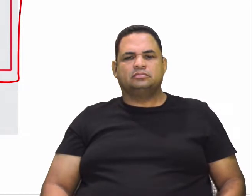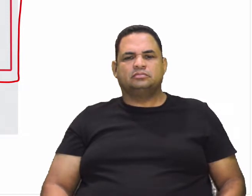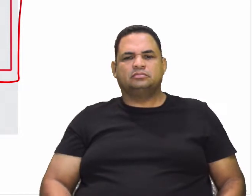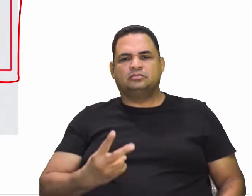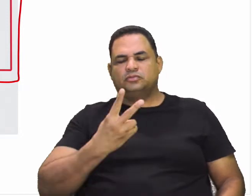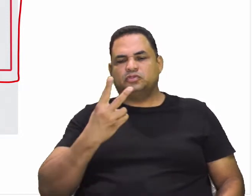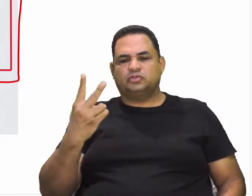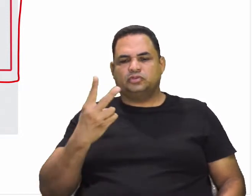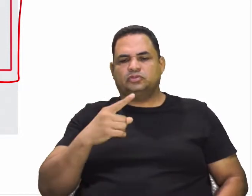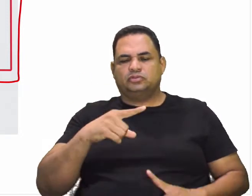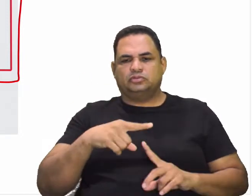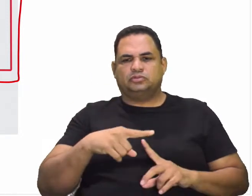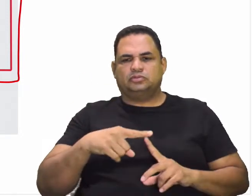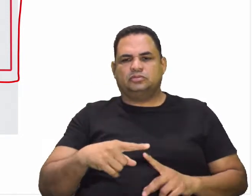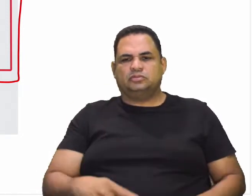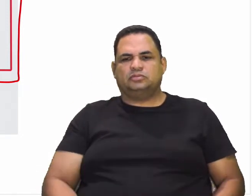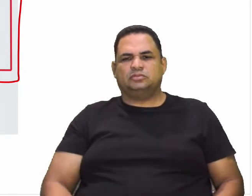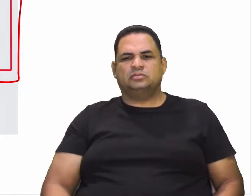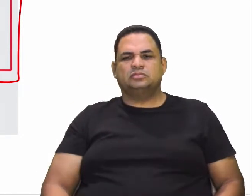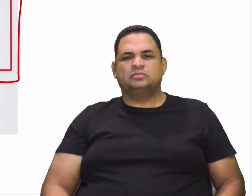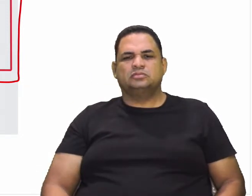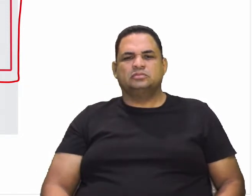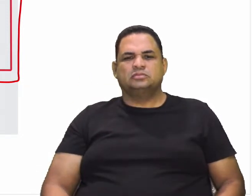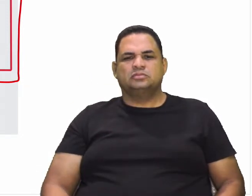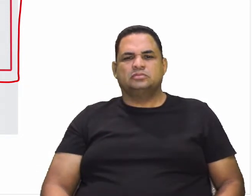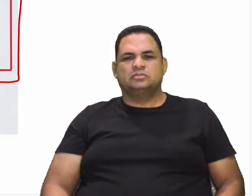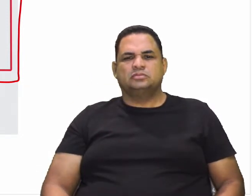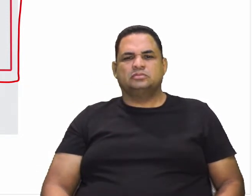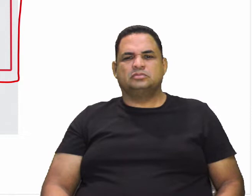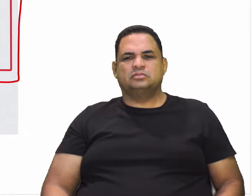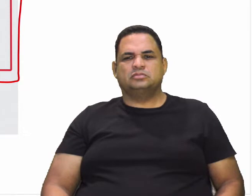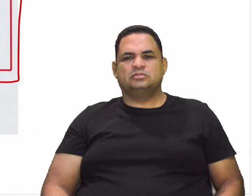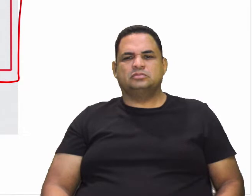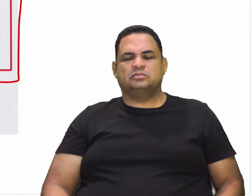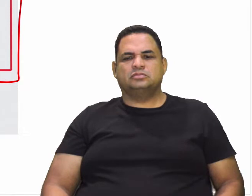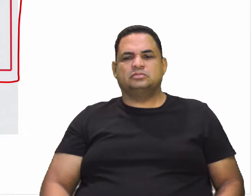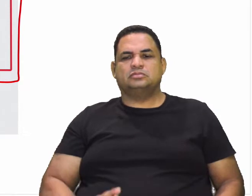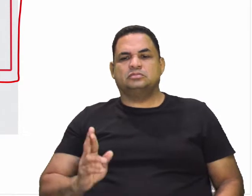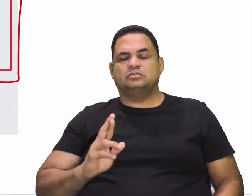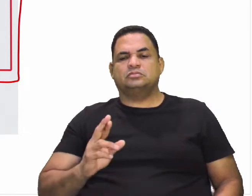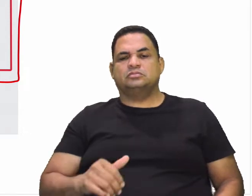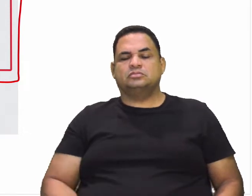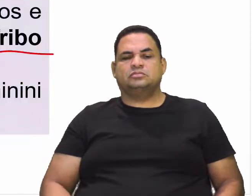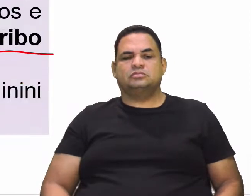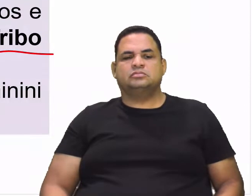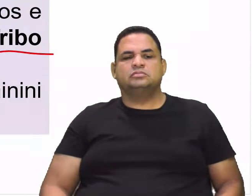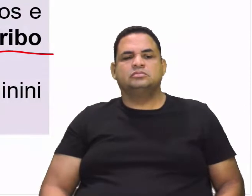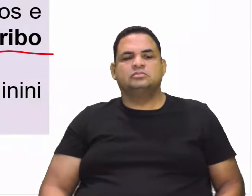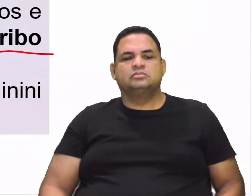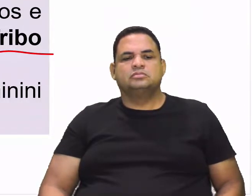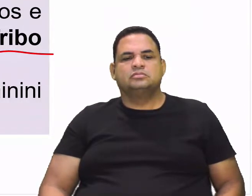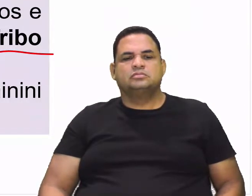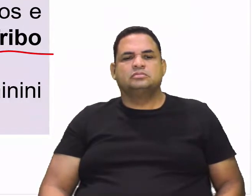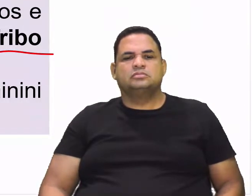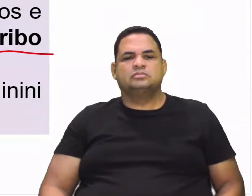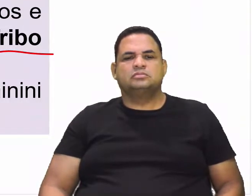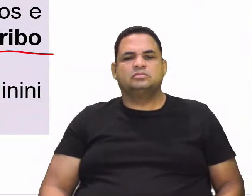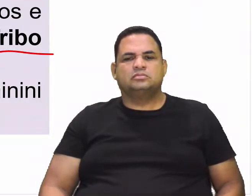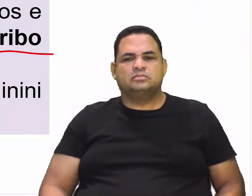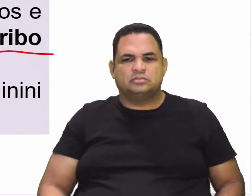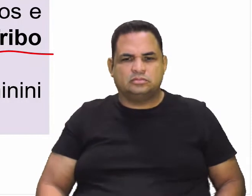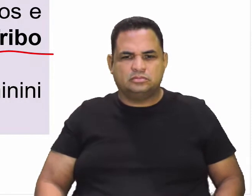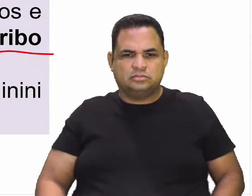Apenas esses dois aqui, ó. Que é esse quadrado aqui. Quem são esses dois? Vamos voltar lá? Professor, vamos voltar